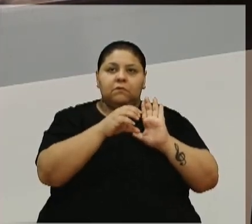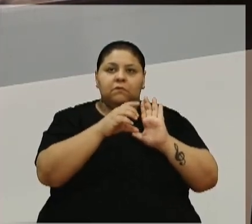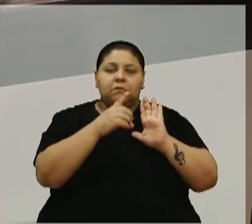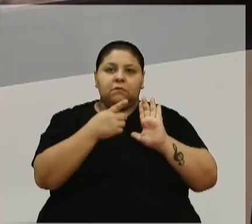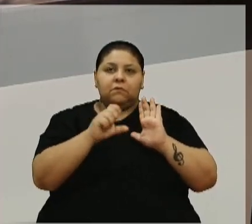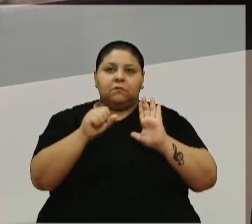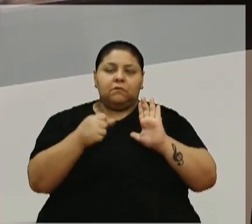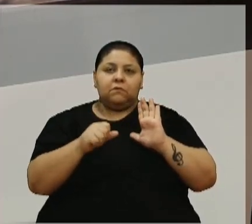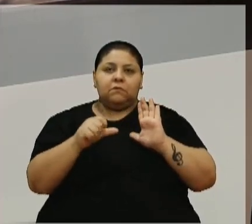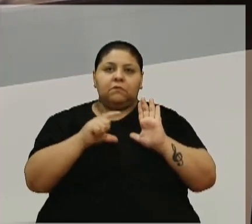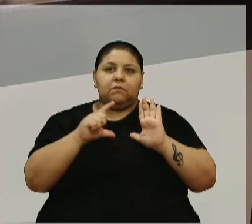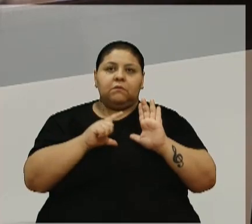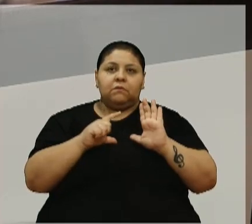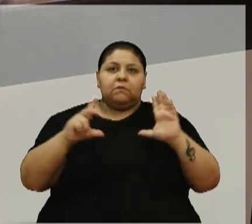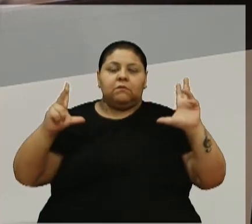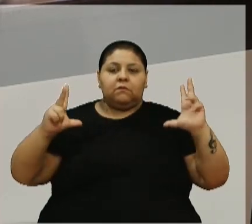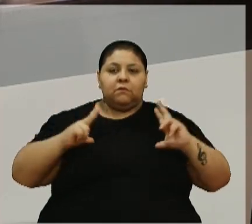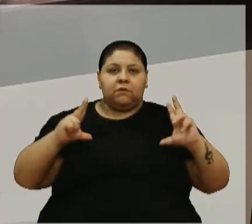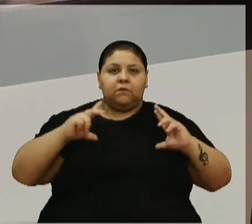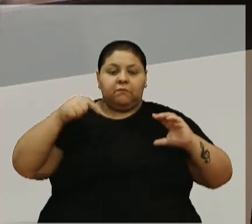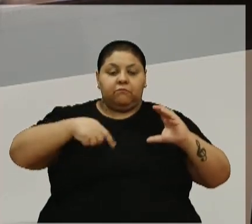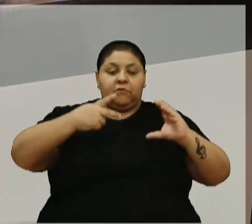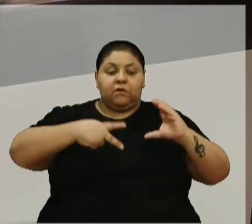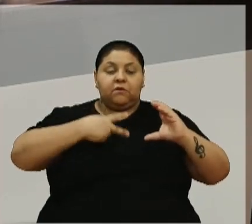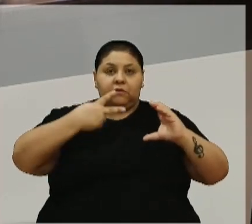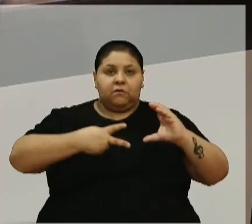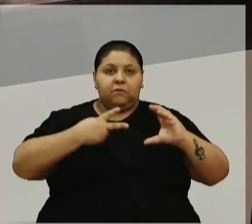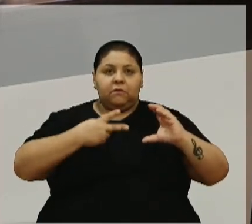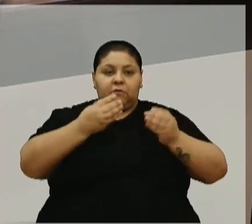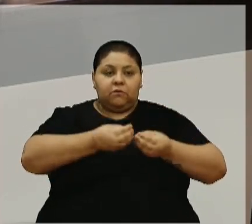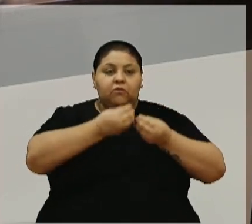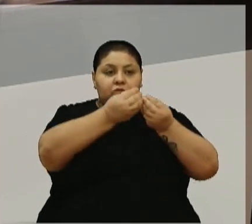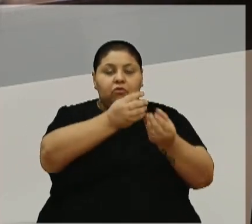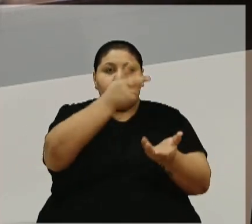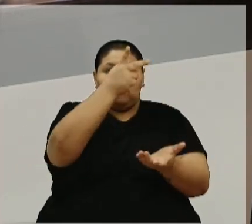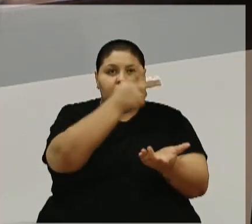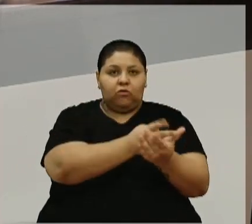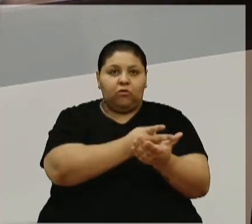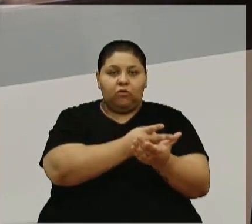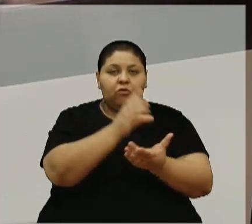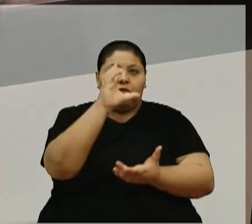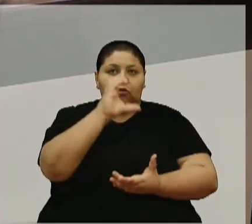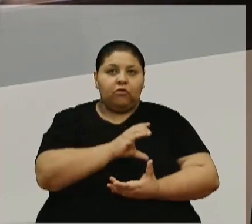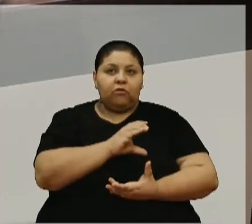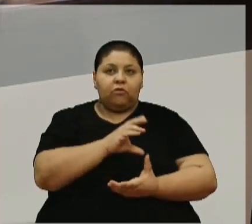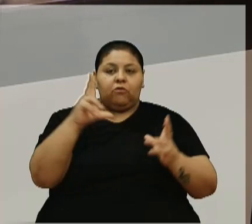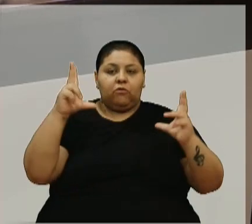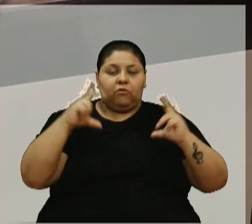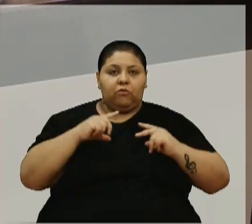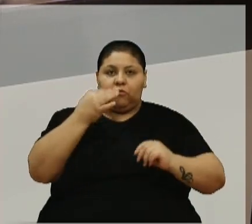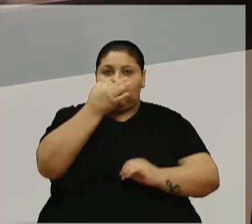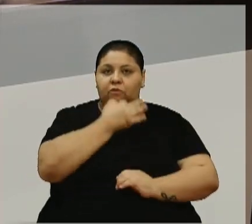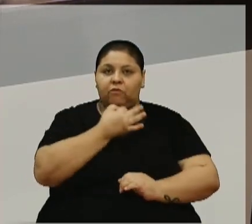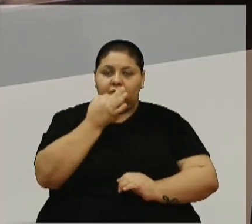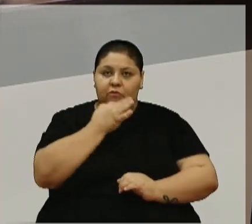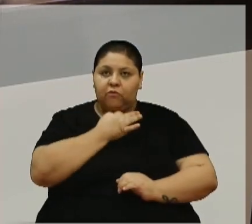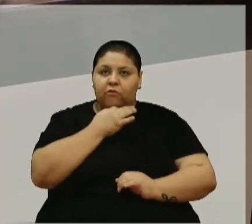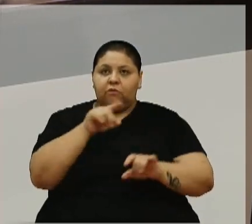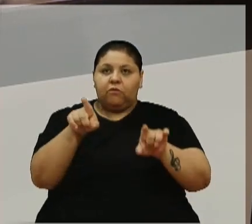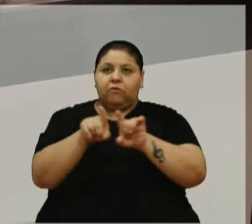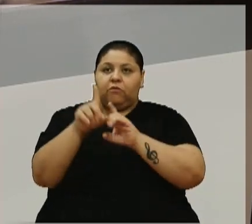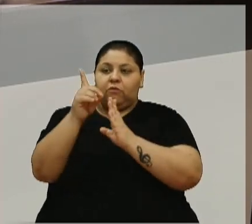de competência privativa da Câmara Municipal a concessão de título de cidadão emérito, mediante a propositura